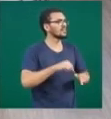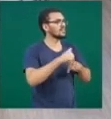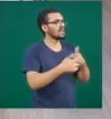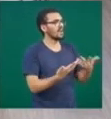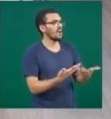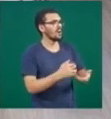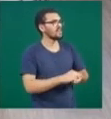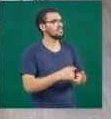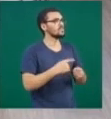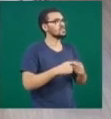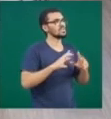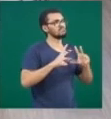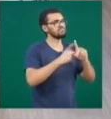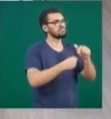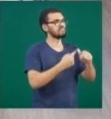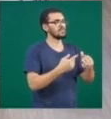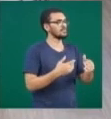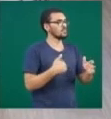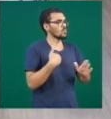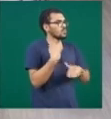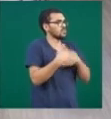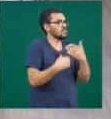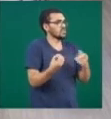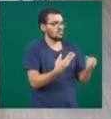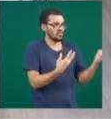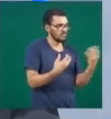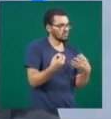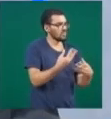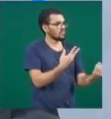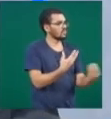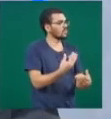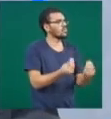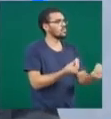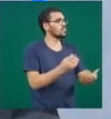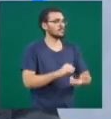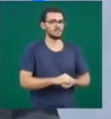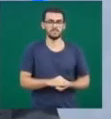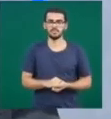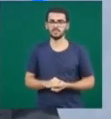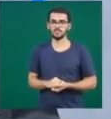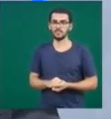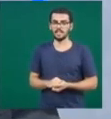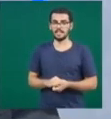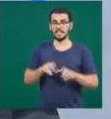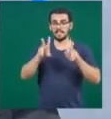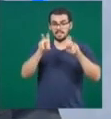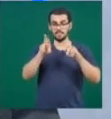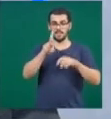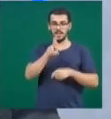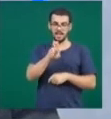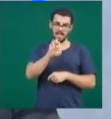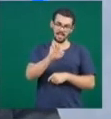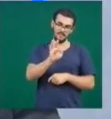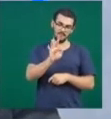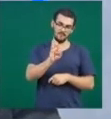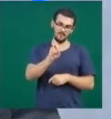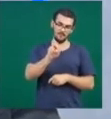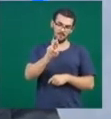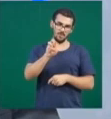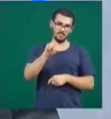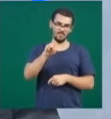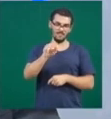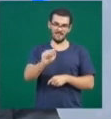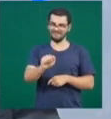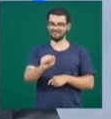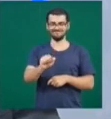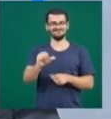que está tudo o tempo todo movimentando a dinâmica, né? A palavra reformar, ela é muito pejorativa.